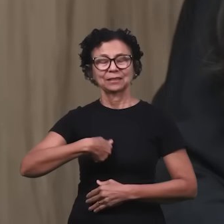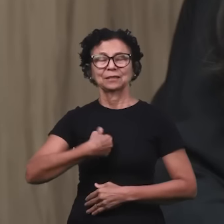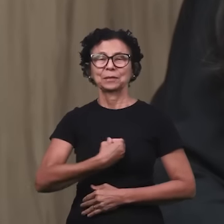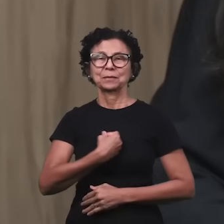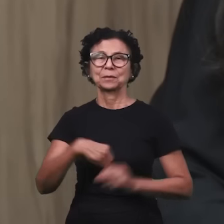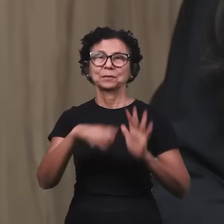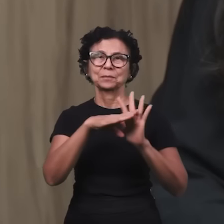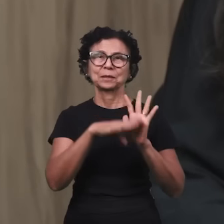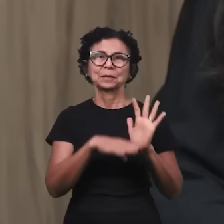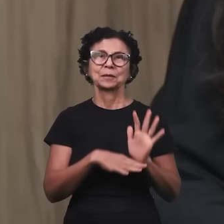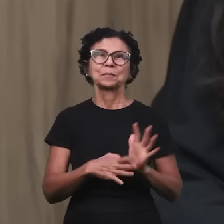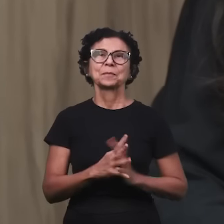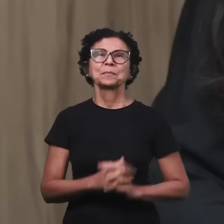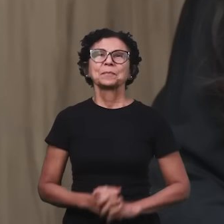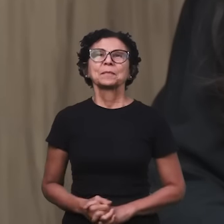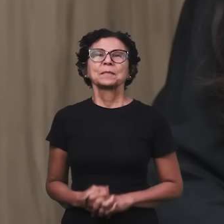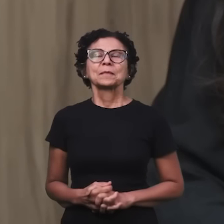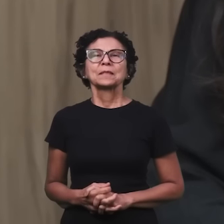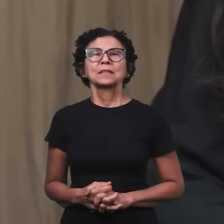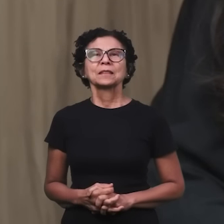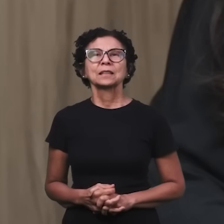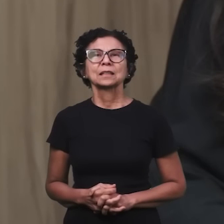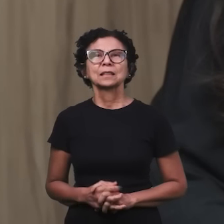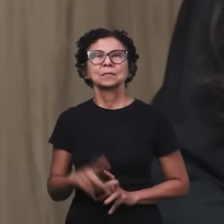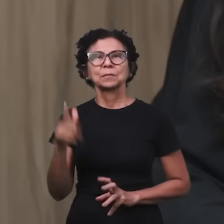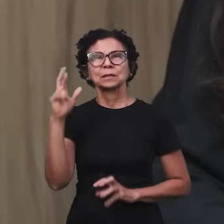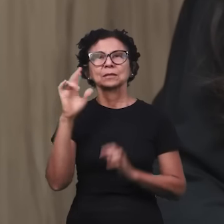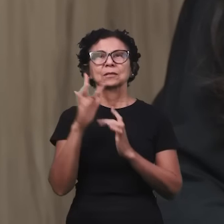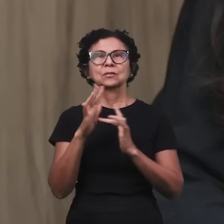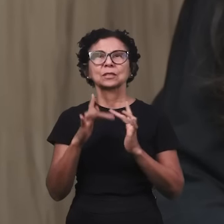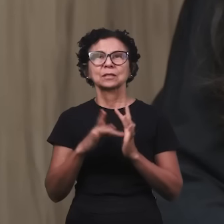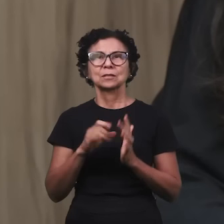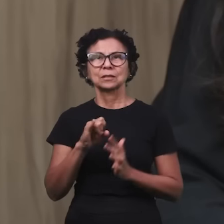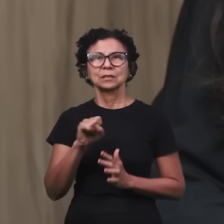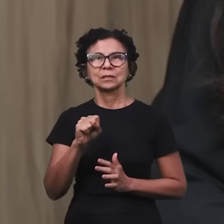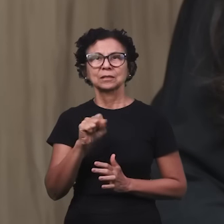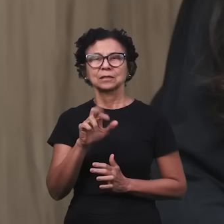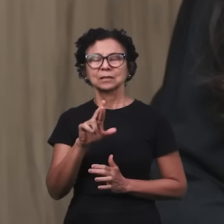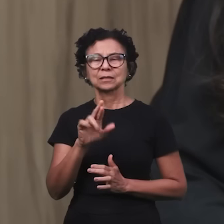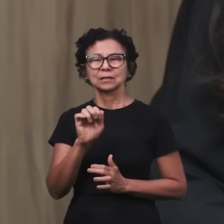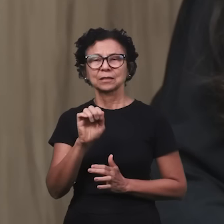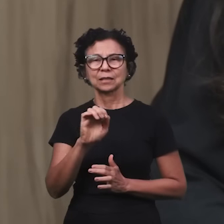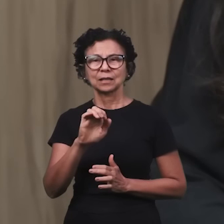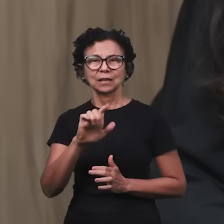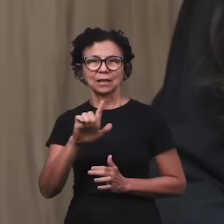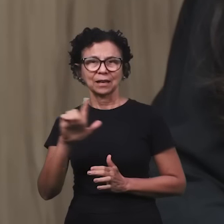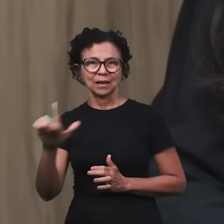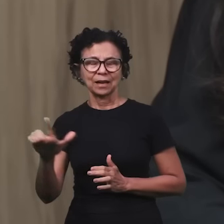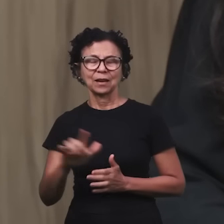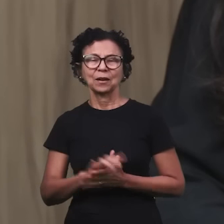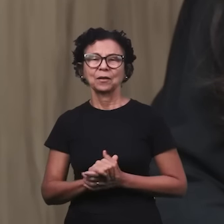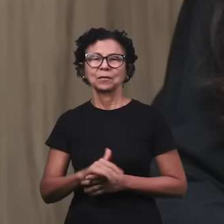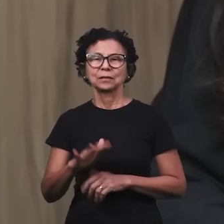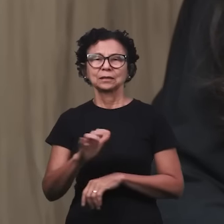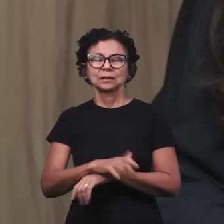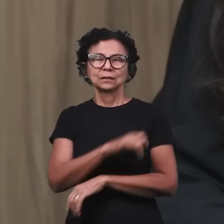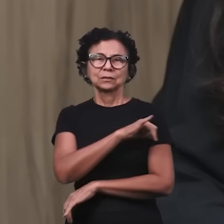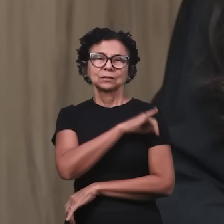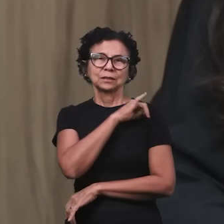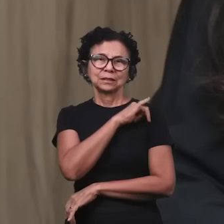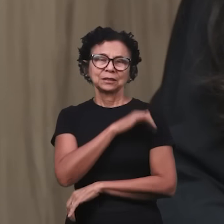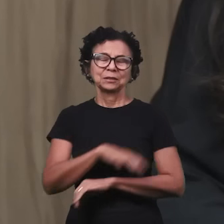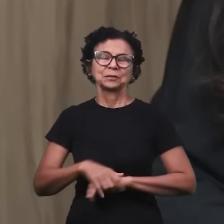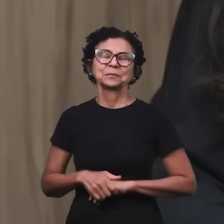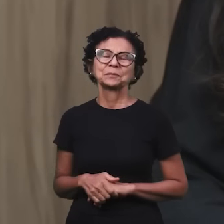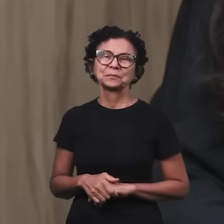Amém. A paz do Senhor Jesus, meu nome é Israel, estou no Rio de Janeiro, ministério do pastor Mário César Marinho. E a pergunta que